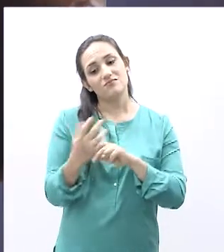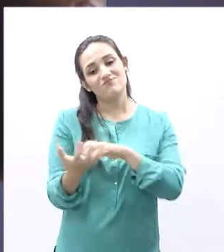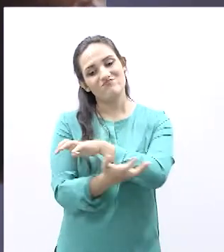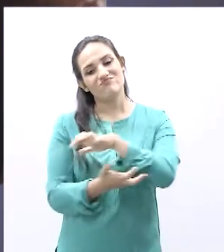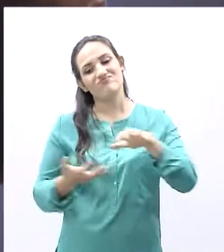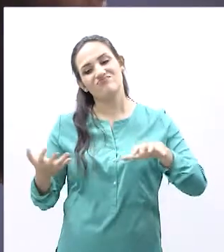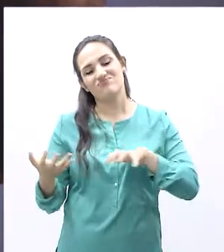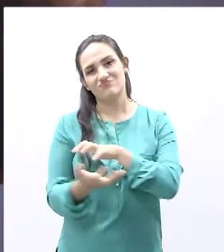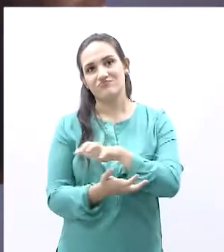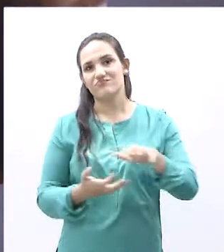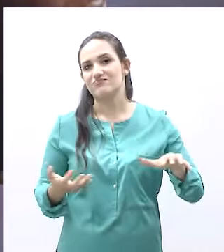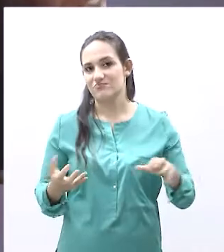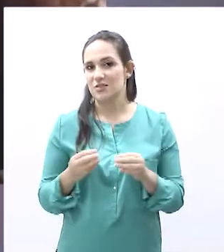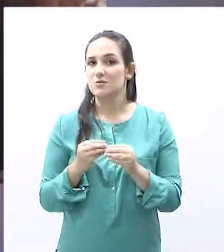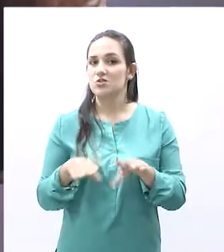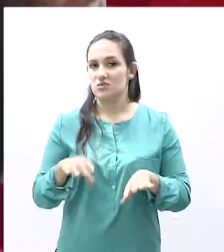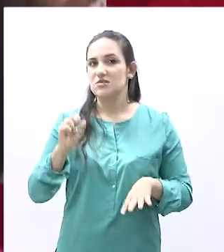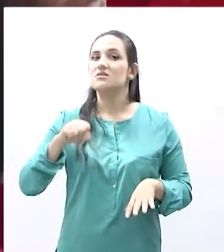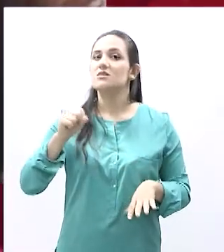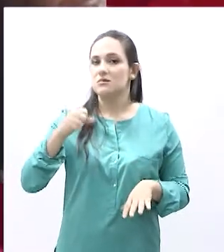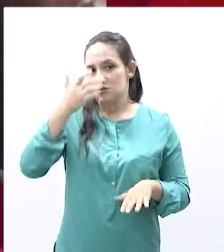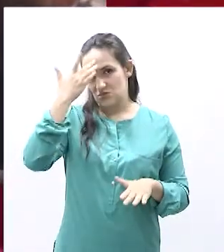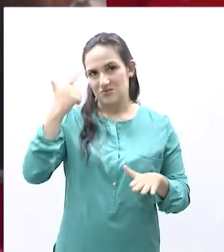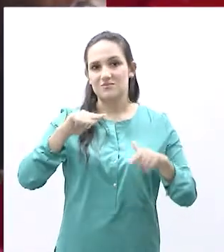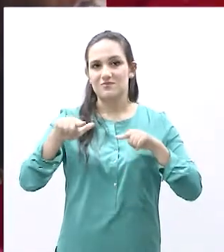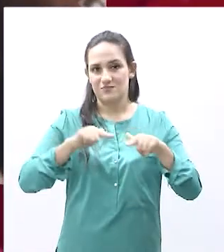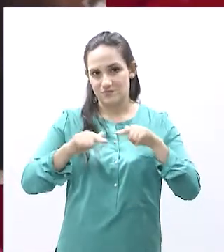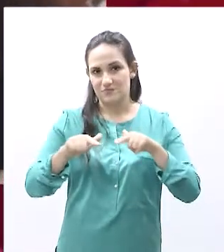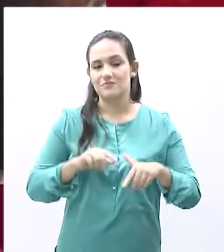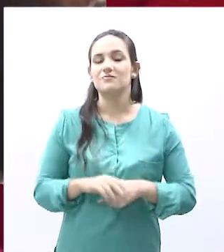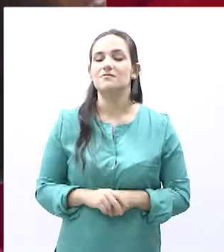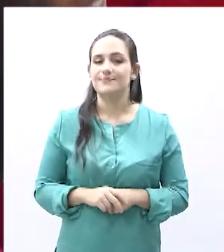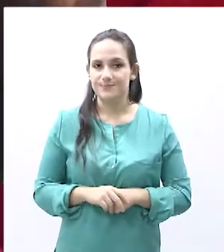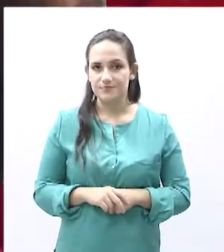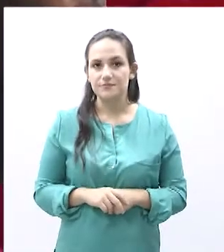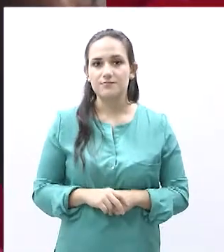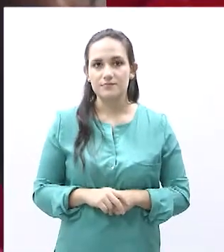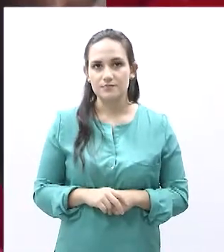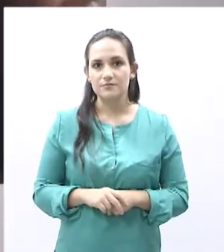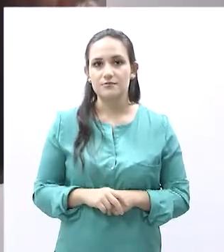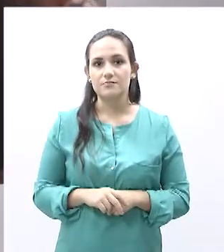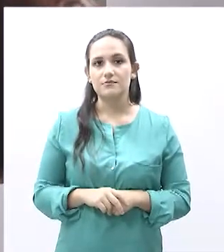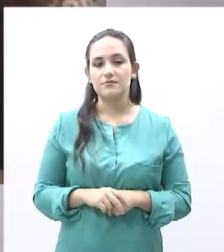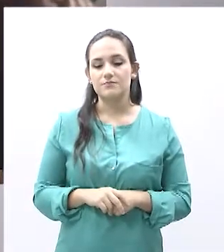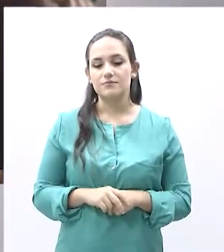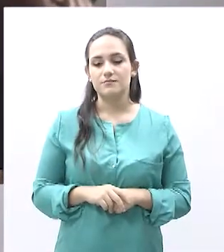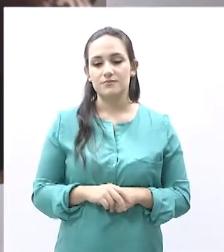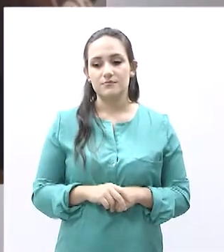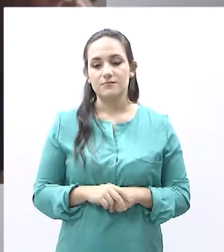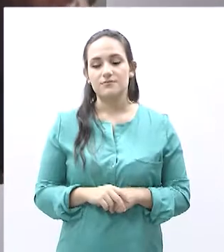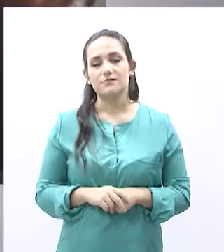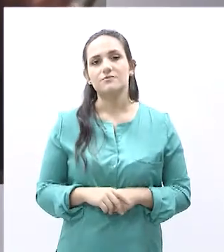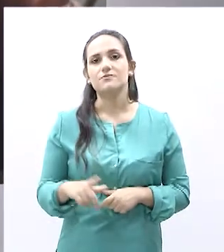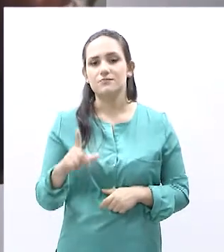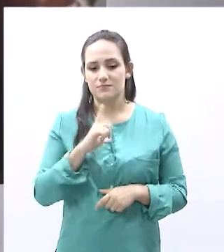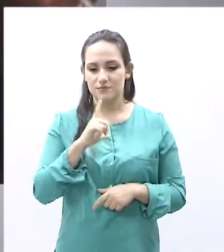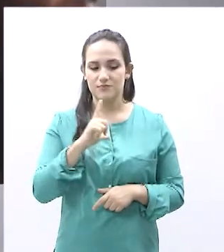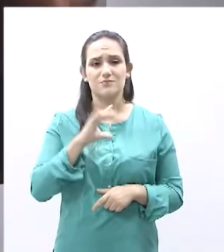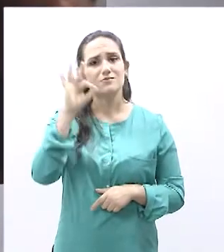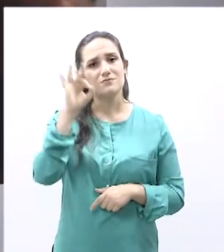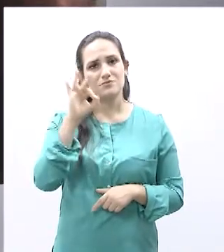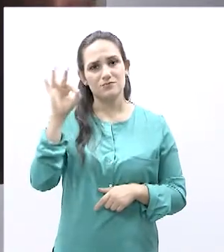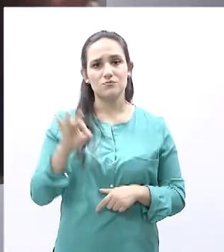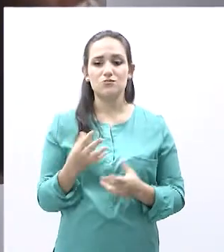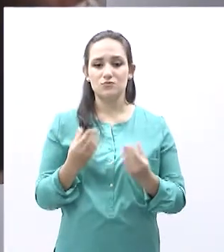da Previdência, elas prejudicaram muitas pessoas. Nós temos no país um número muito grande, muito expressivo